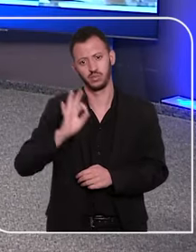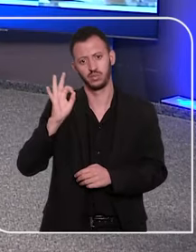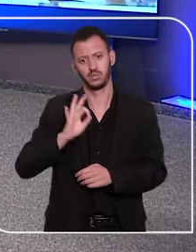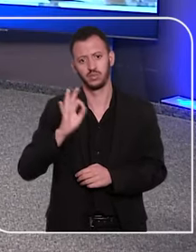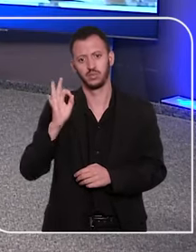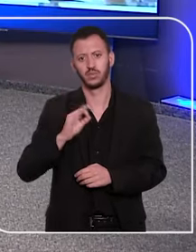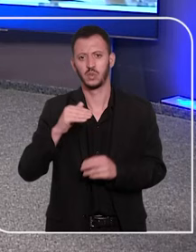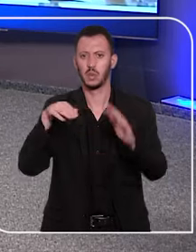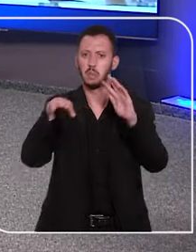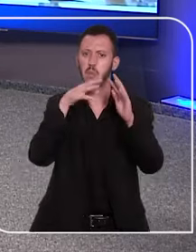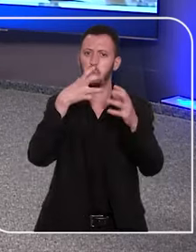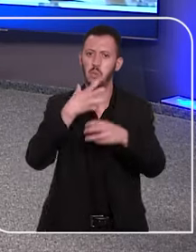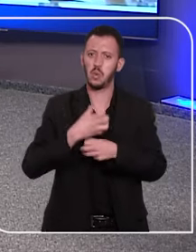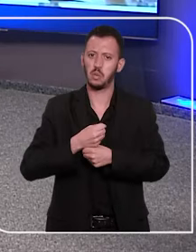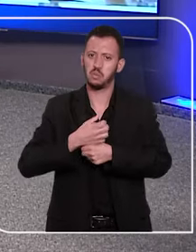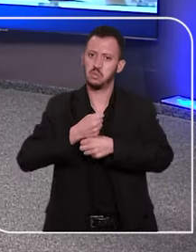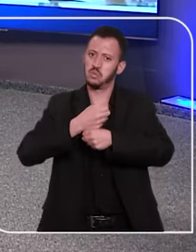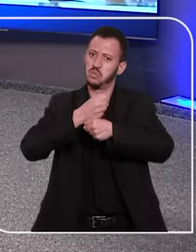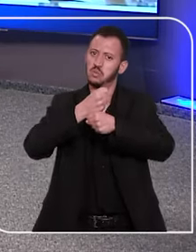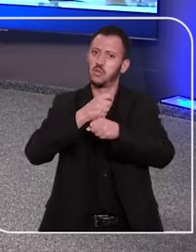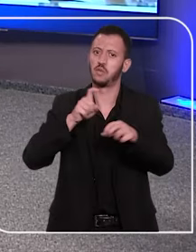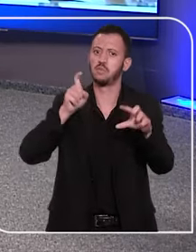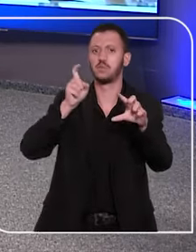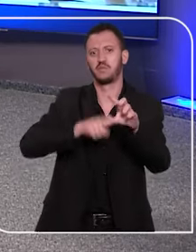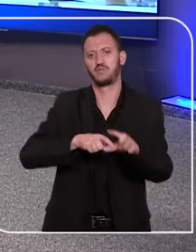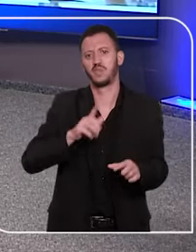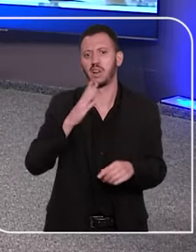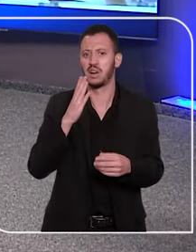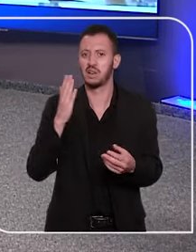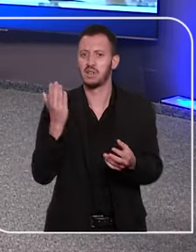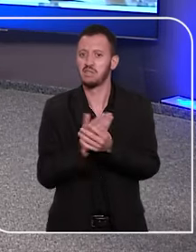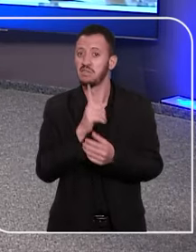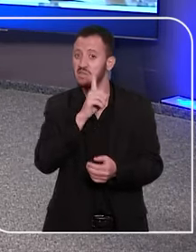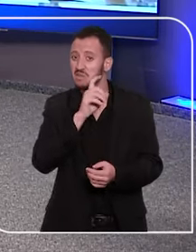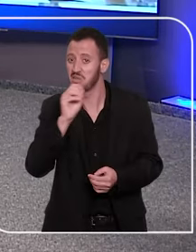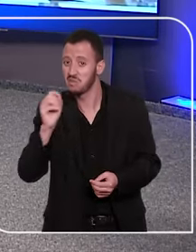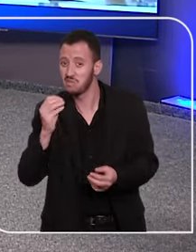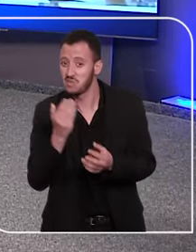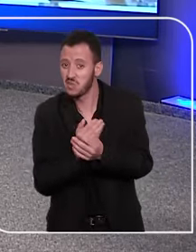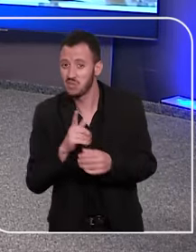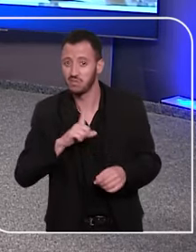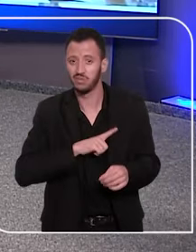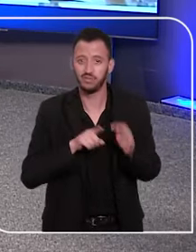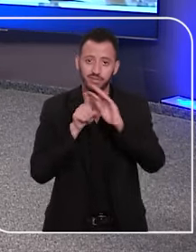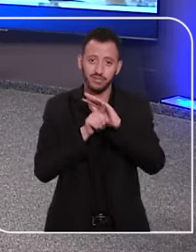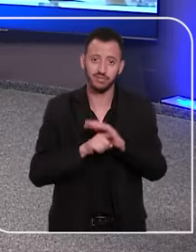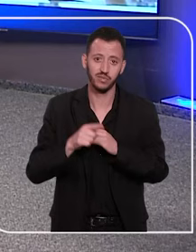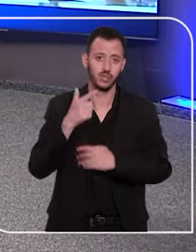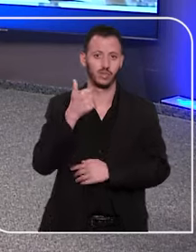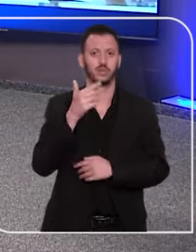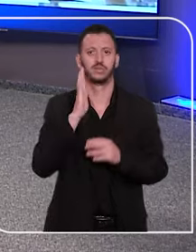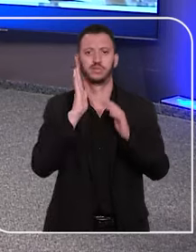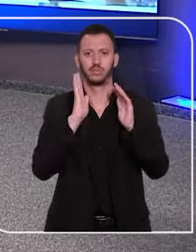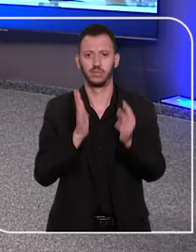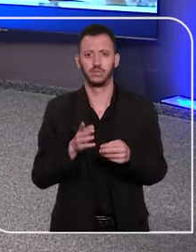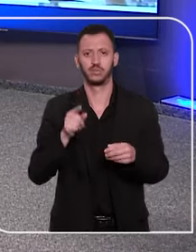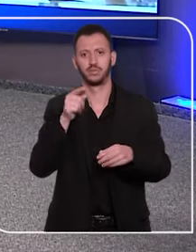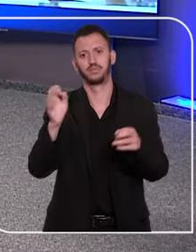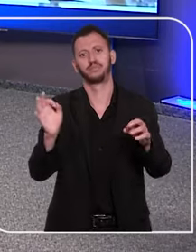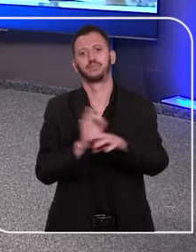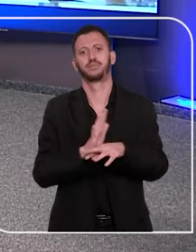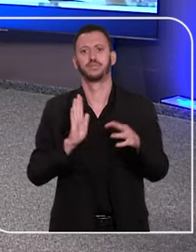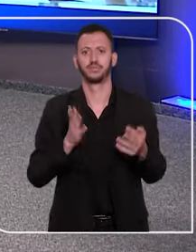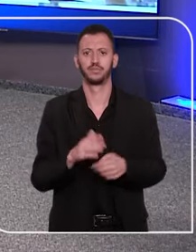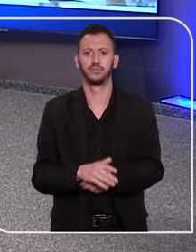34% do Acervo pendente ou seja de cada 100 processos em execução fiscal apenas 12